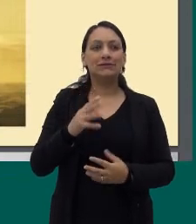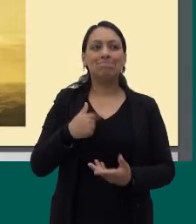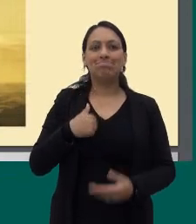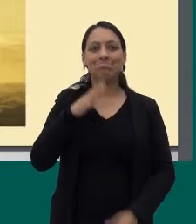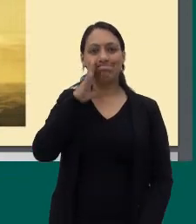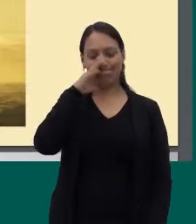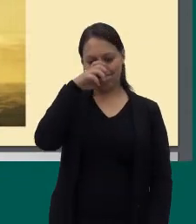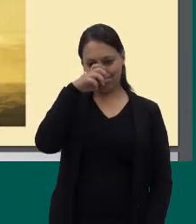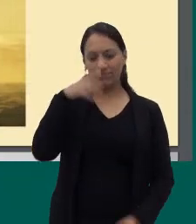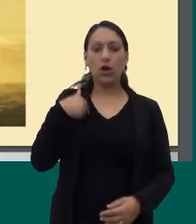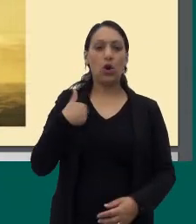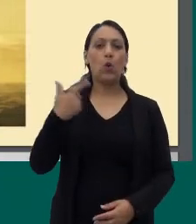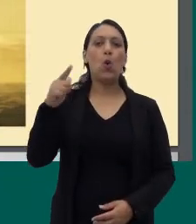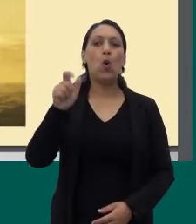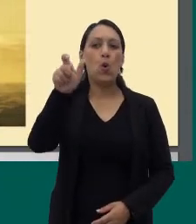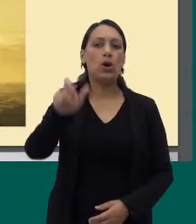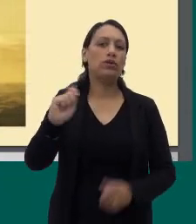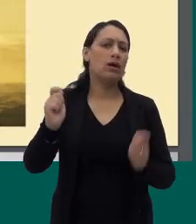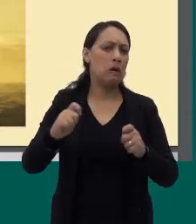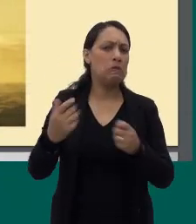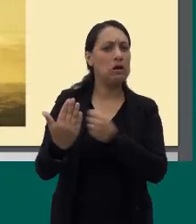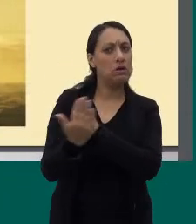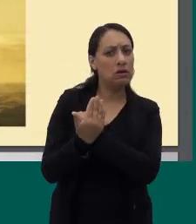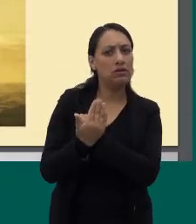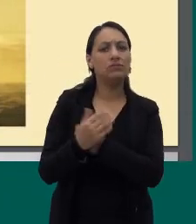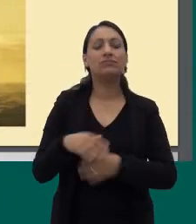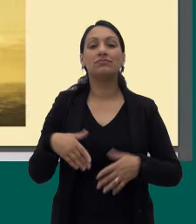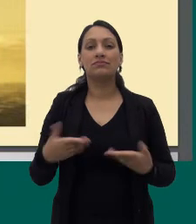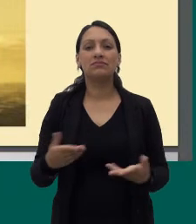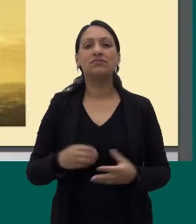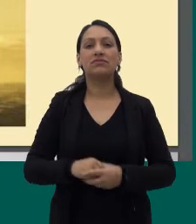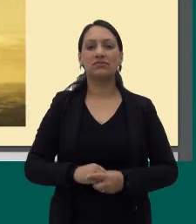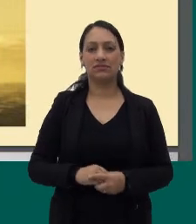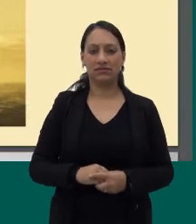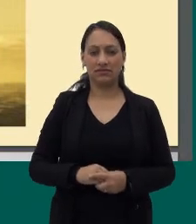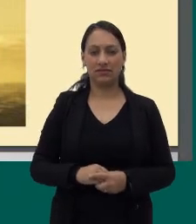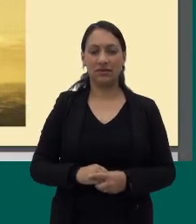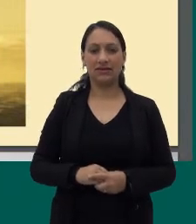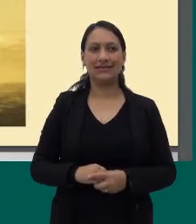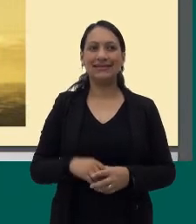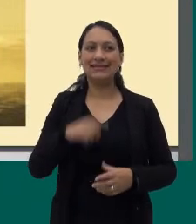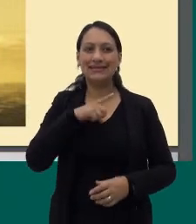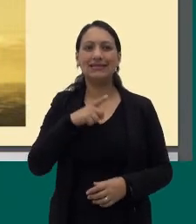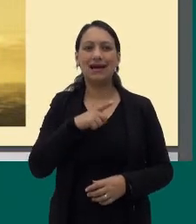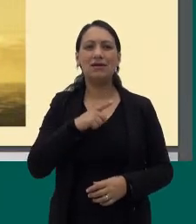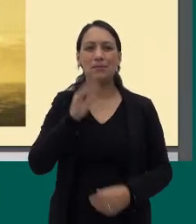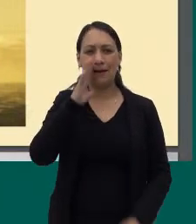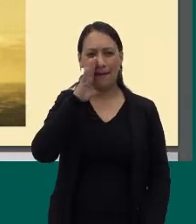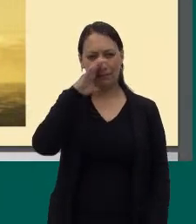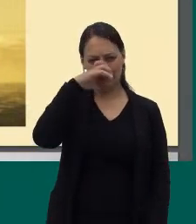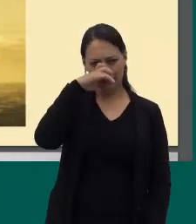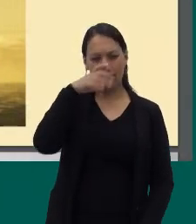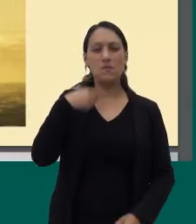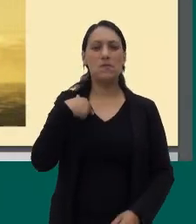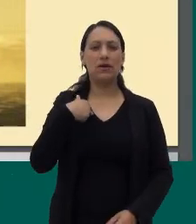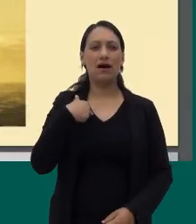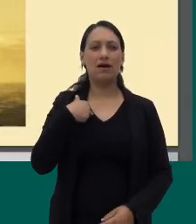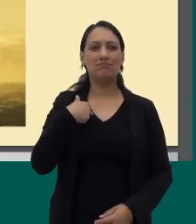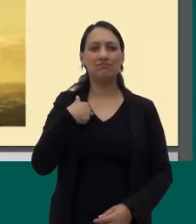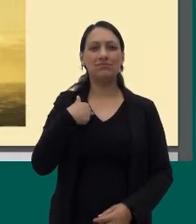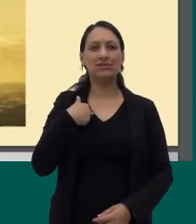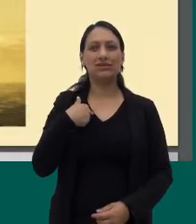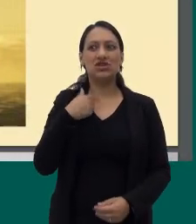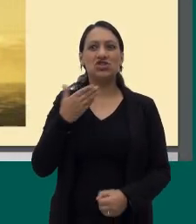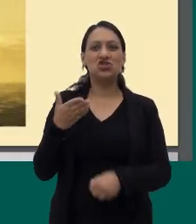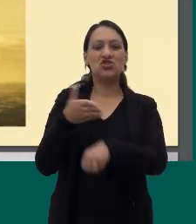outro pode auxiliar. Né? Então, tem que vencer uma resistência para chegar nesse espaço